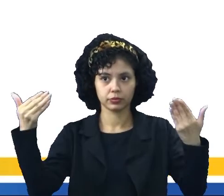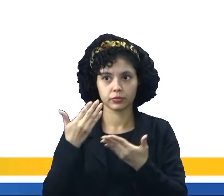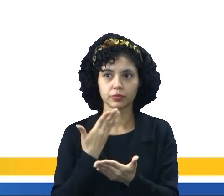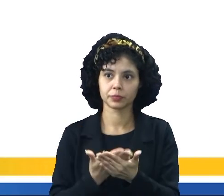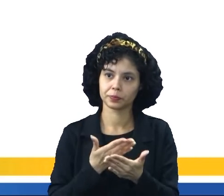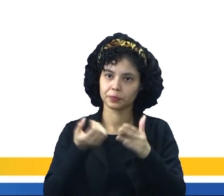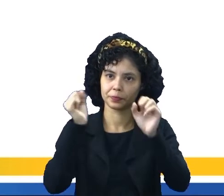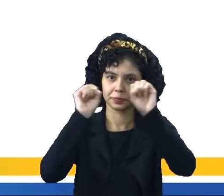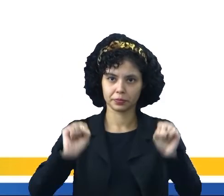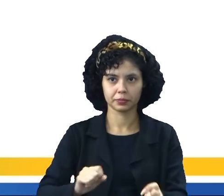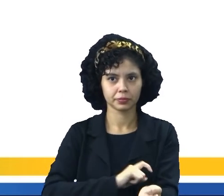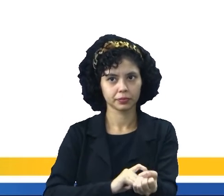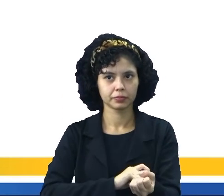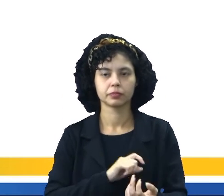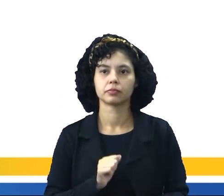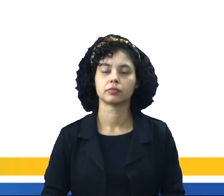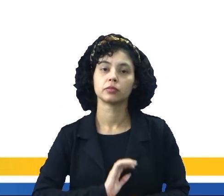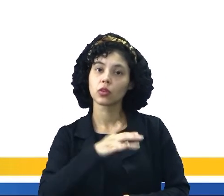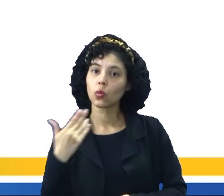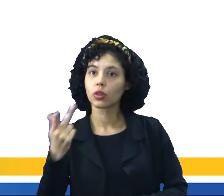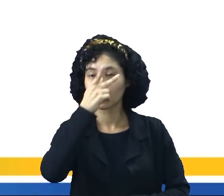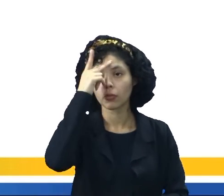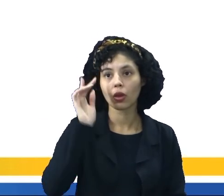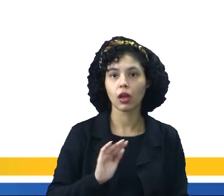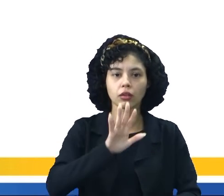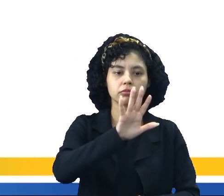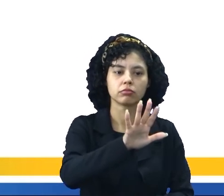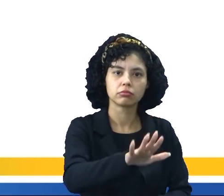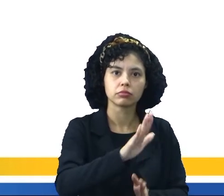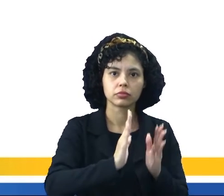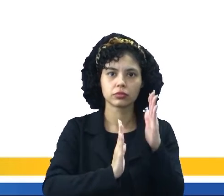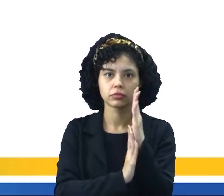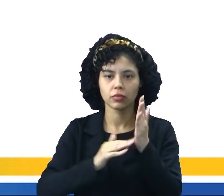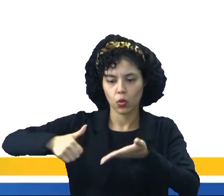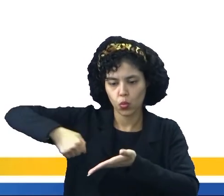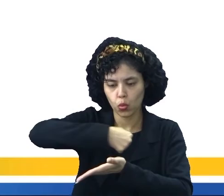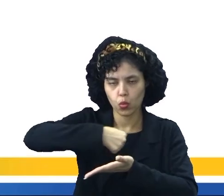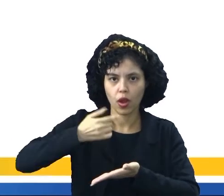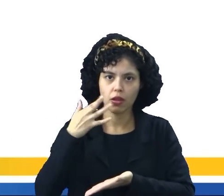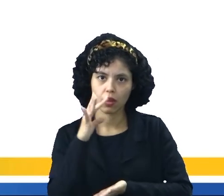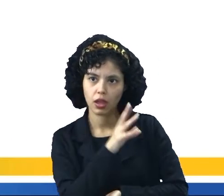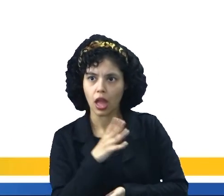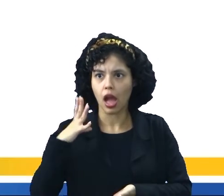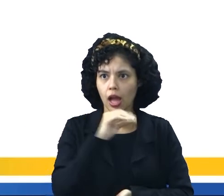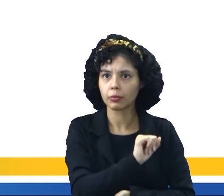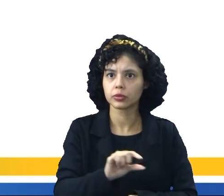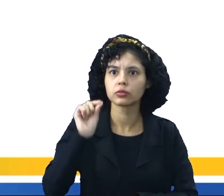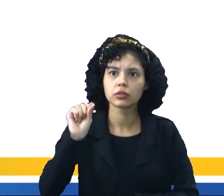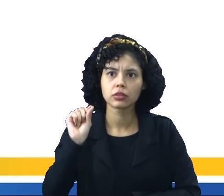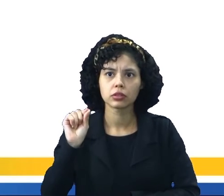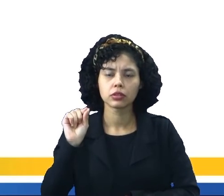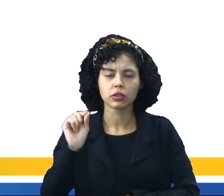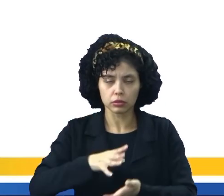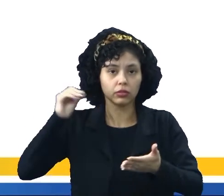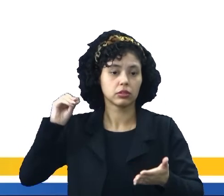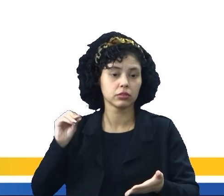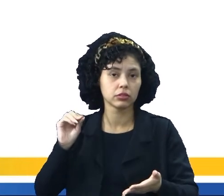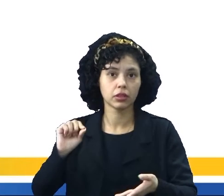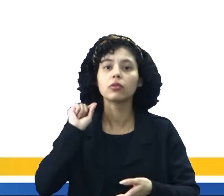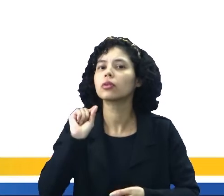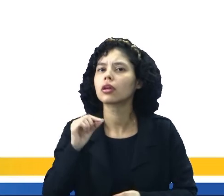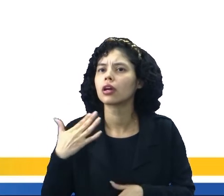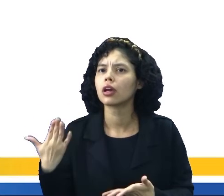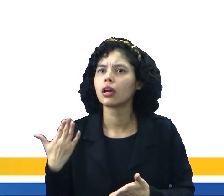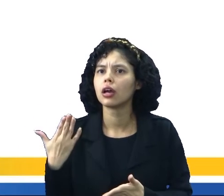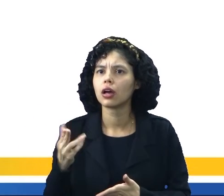do sistema nervoso. Quando uma pessoa encosta a mão em um ferro quente e ela reage imediatamente por meio de um reflexo,